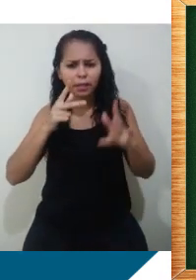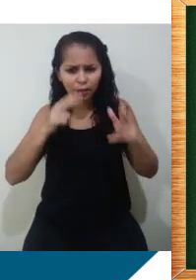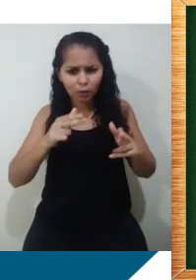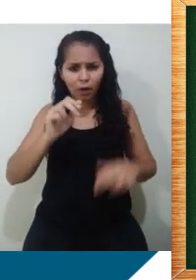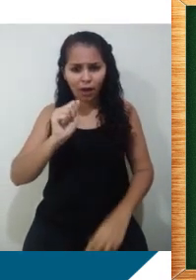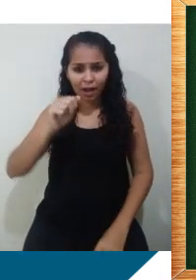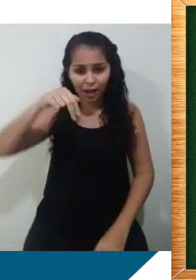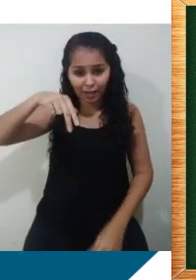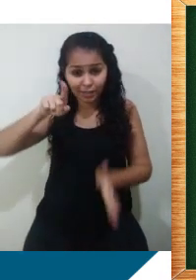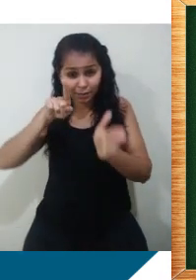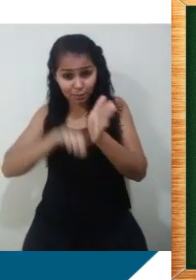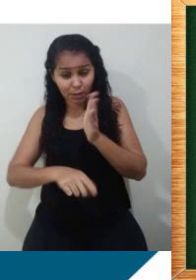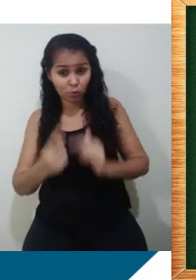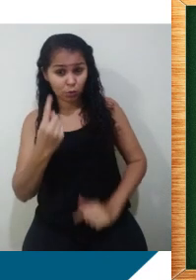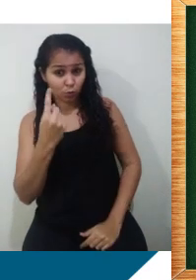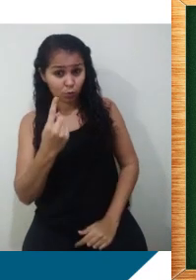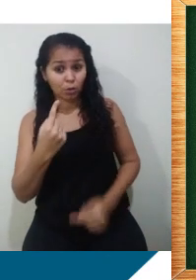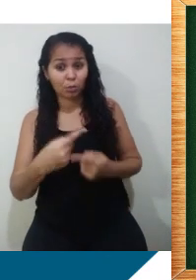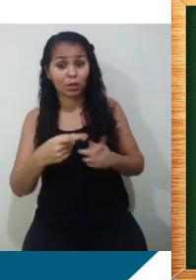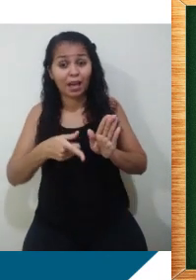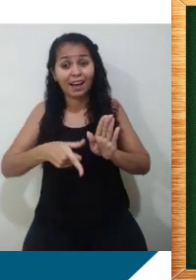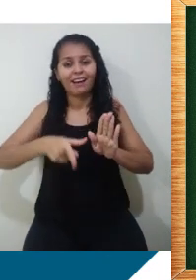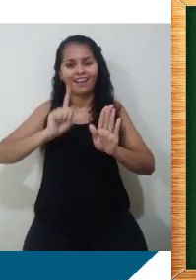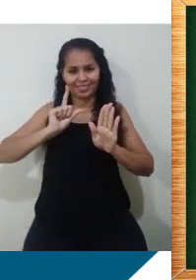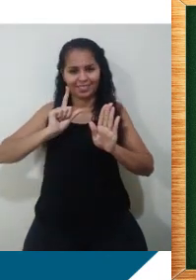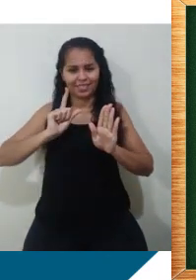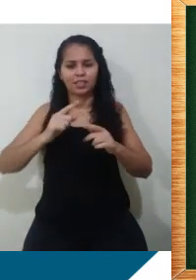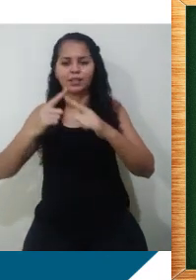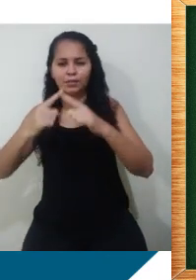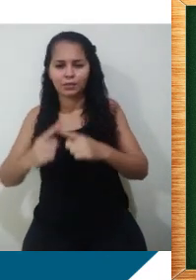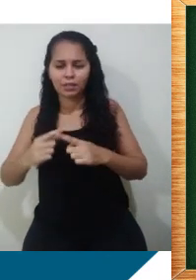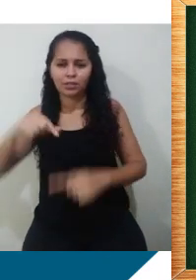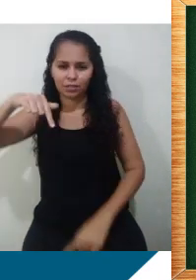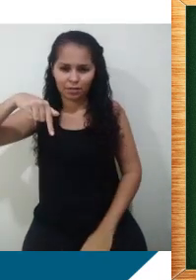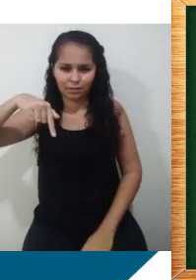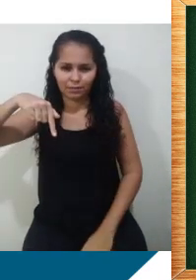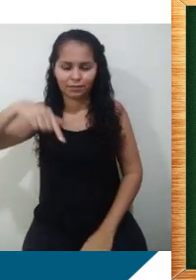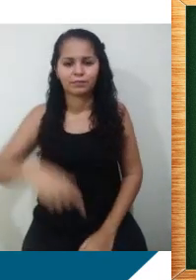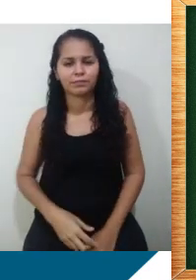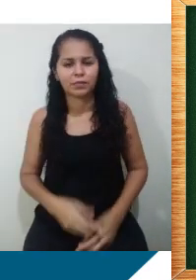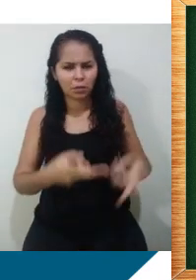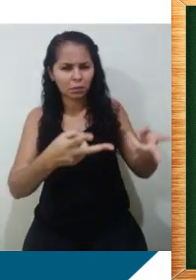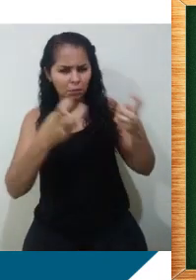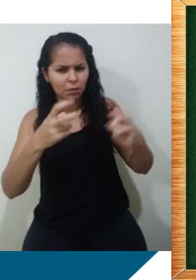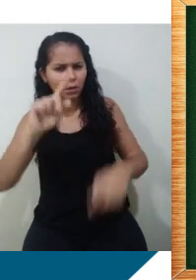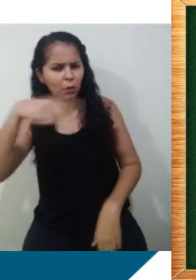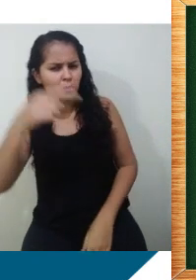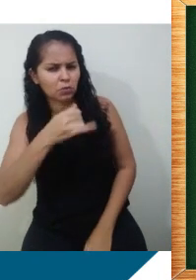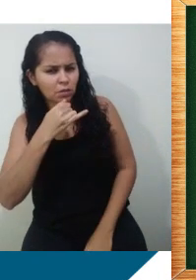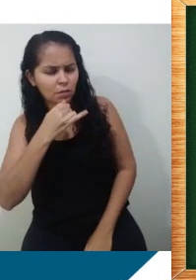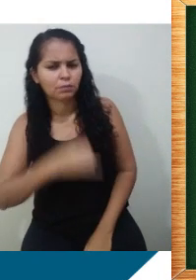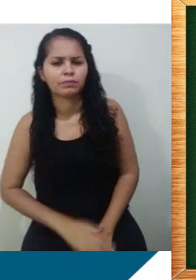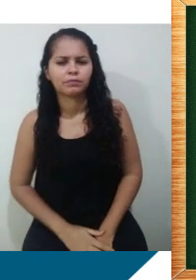termo anterior ao termo AN, vezes Q. Vamos observar outros exemplos? Dado A1